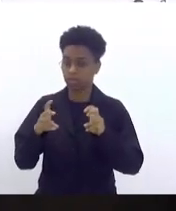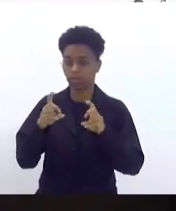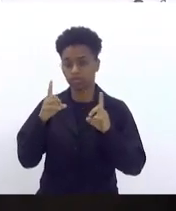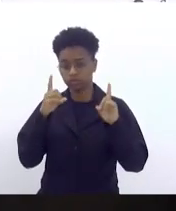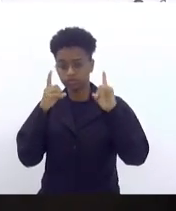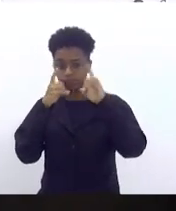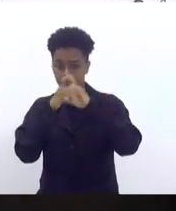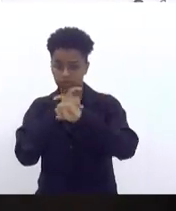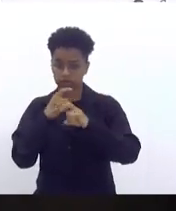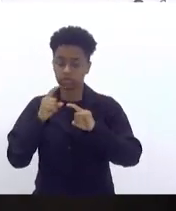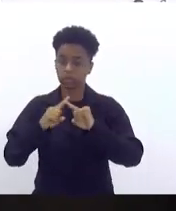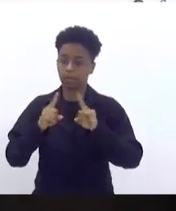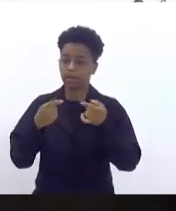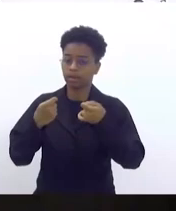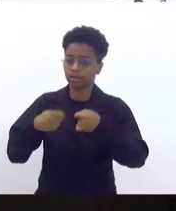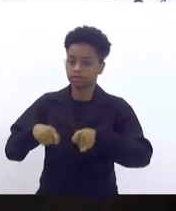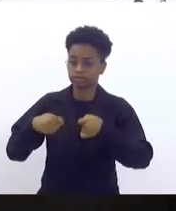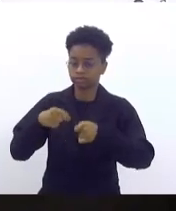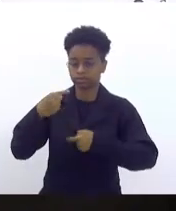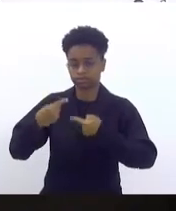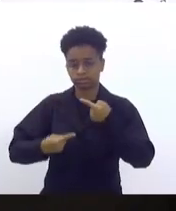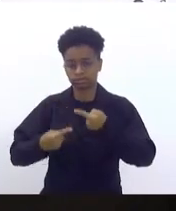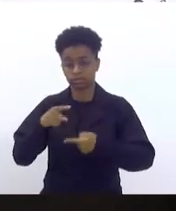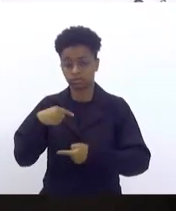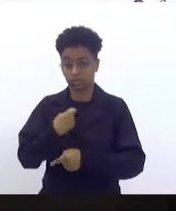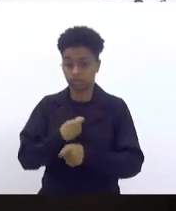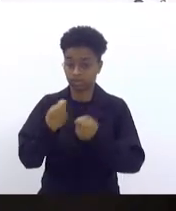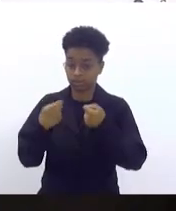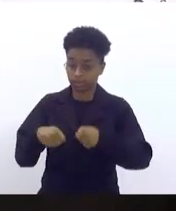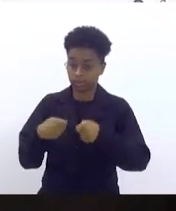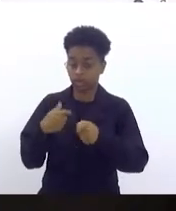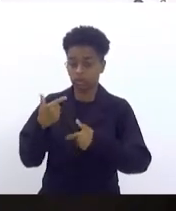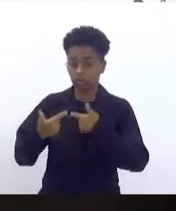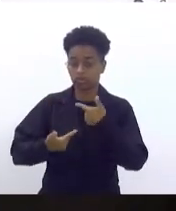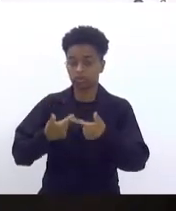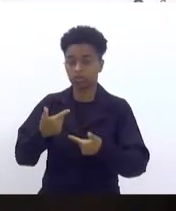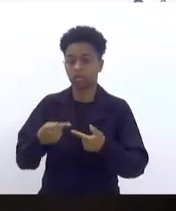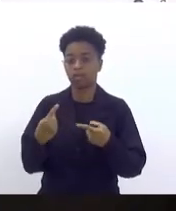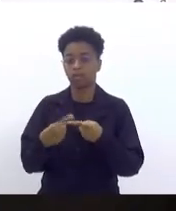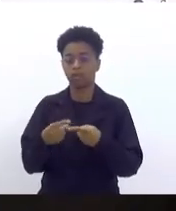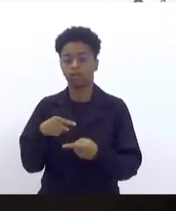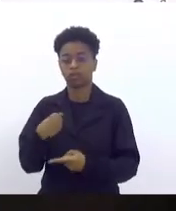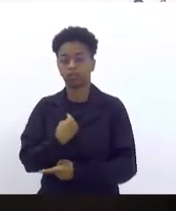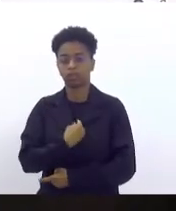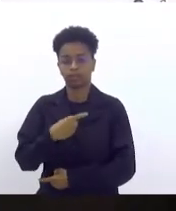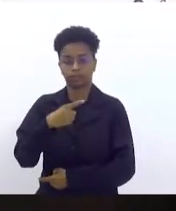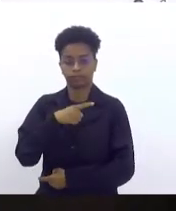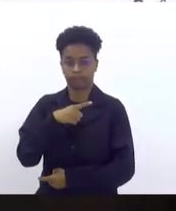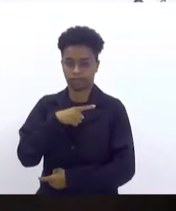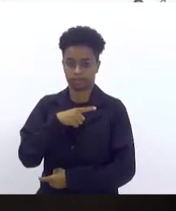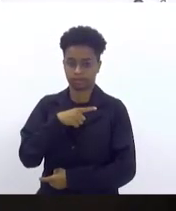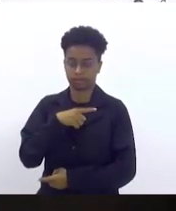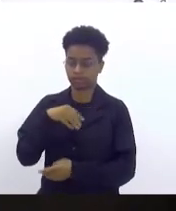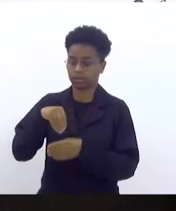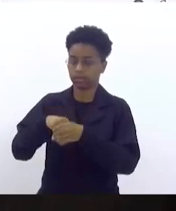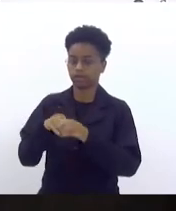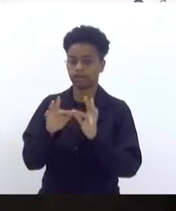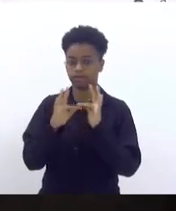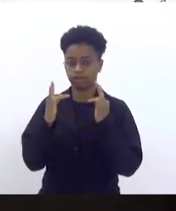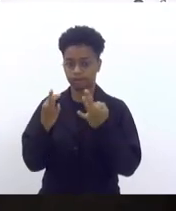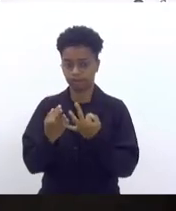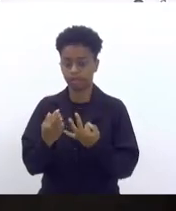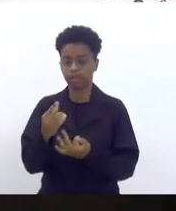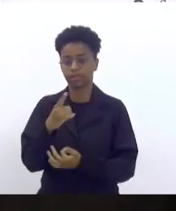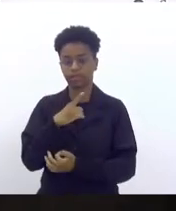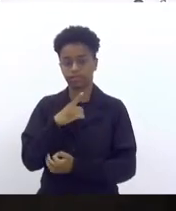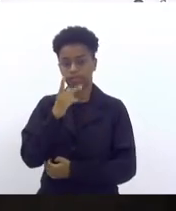necessário e nós precisamos lutar porque nós temos em nossa família nós temos